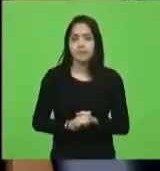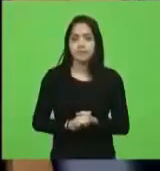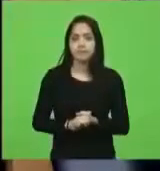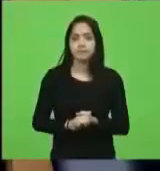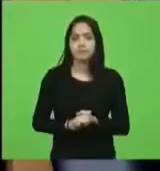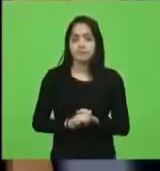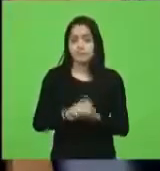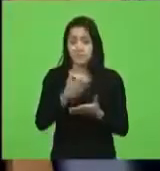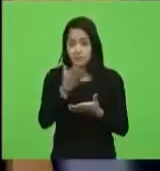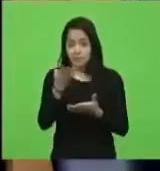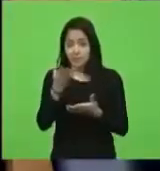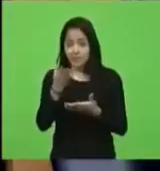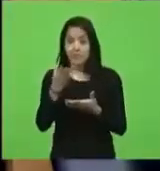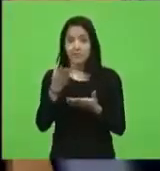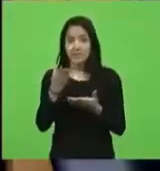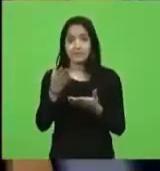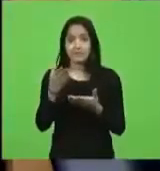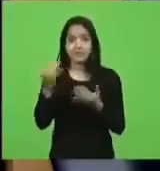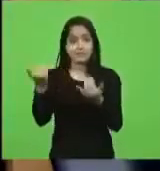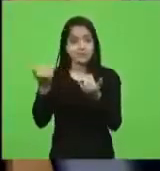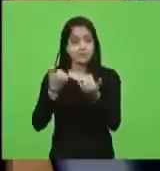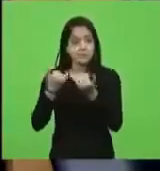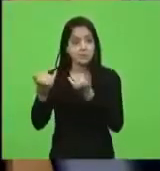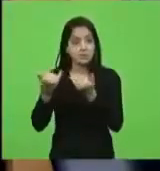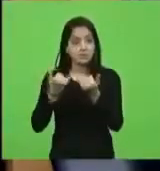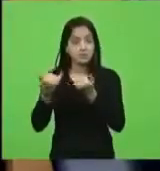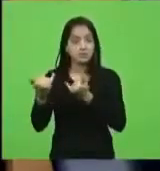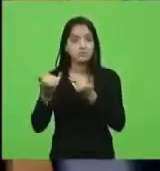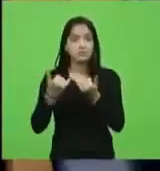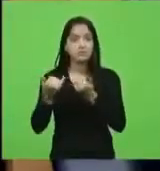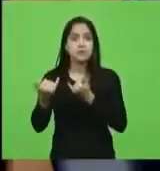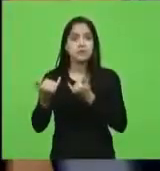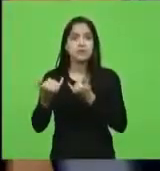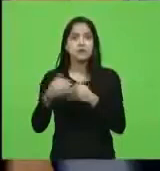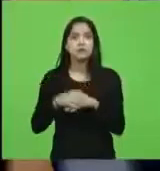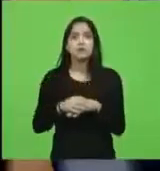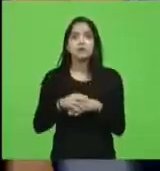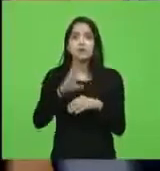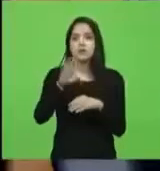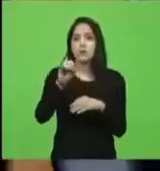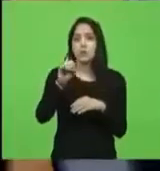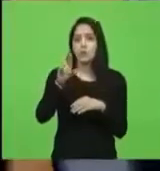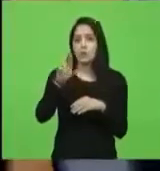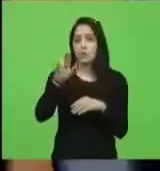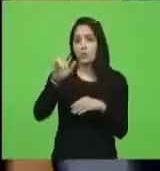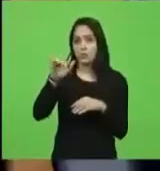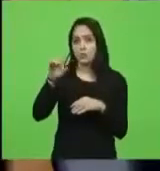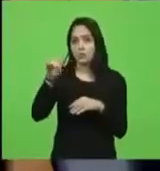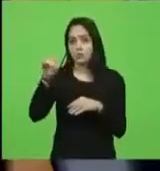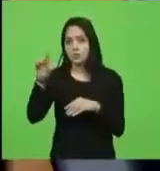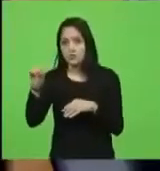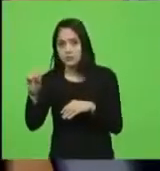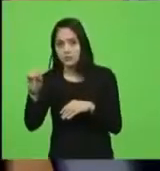escutei deles, né, do presidente da associação, do seu Rodrigo Calegari, de Joinville,